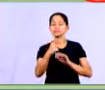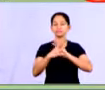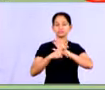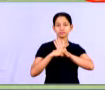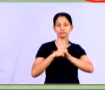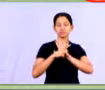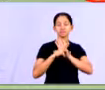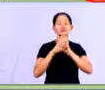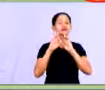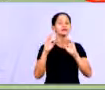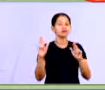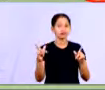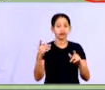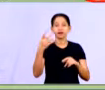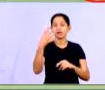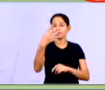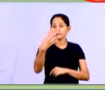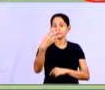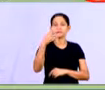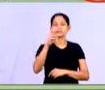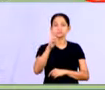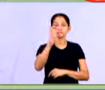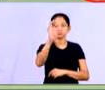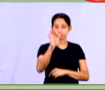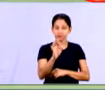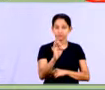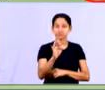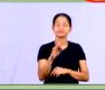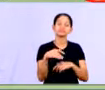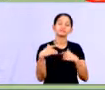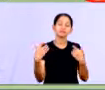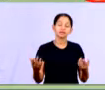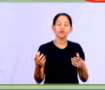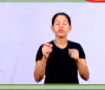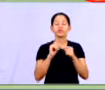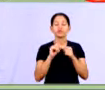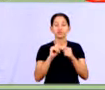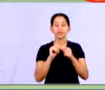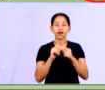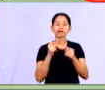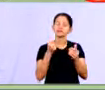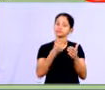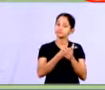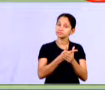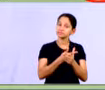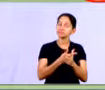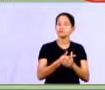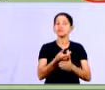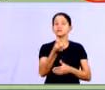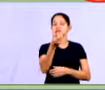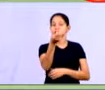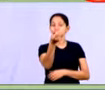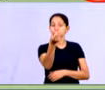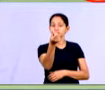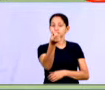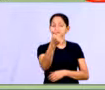que representa 45%, representa uma taxa que você precisa pagar de 6,68.